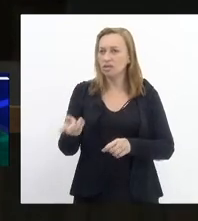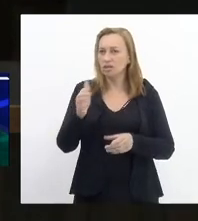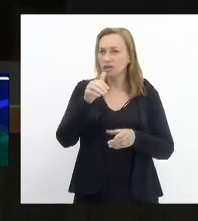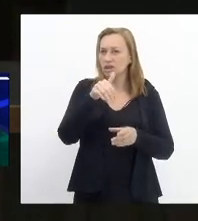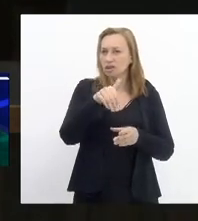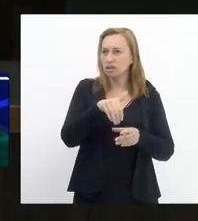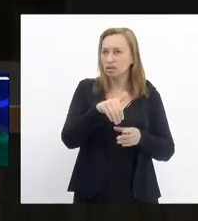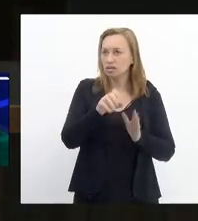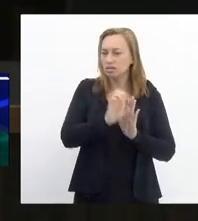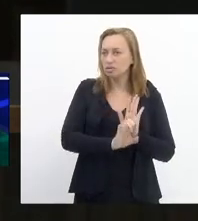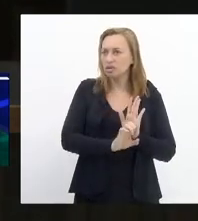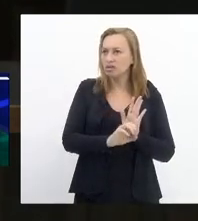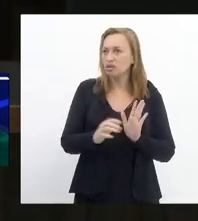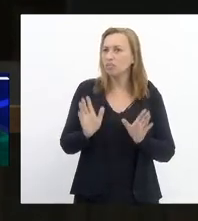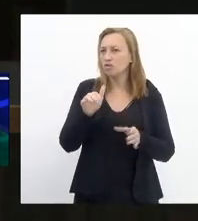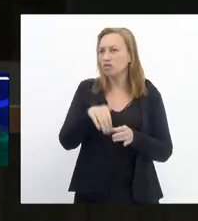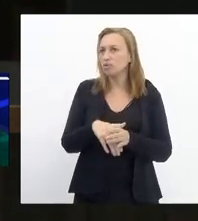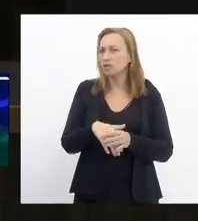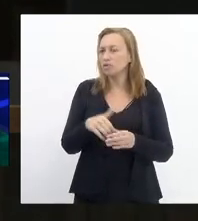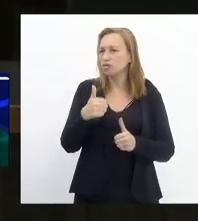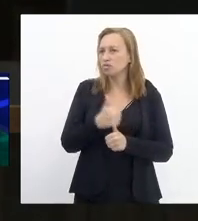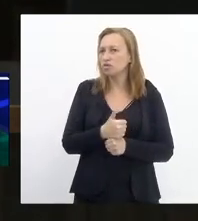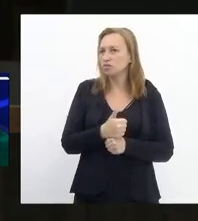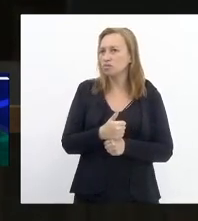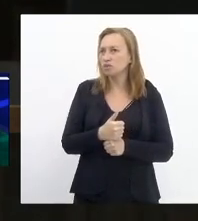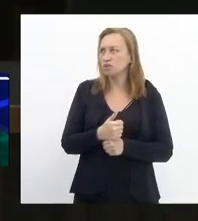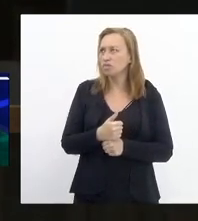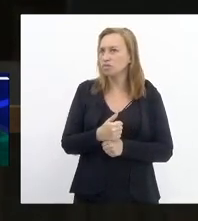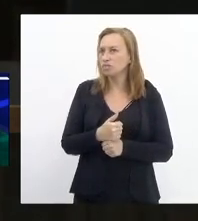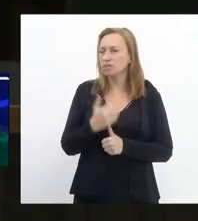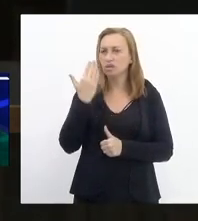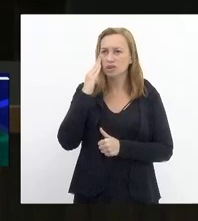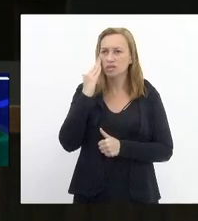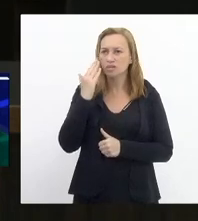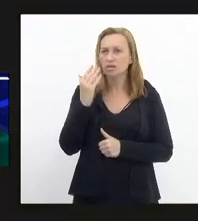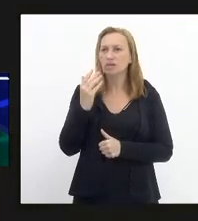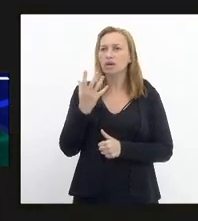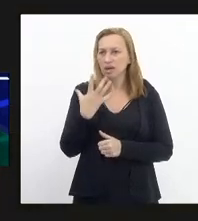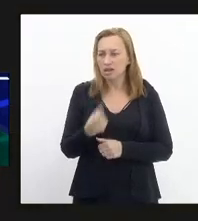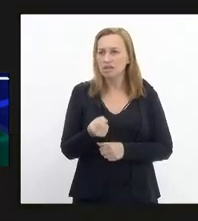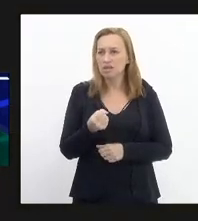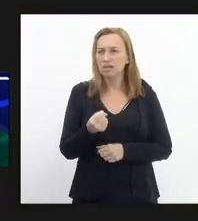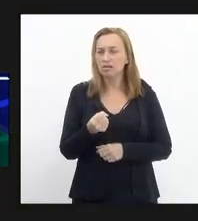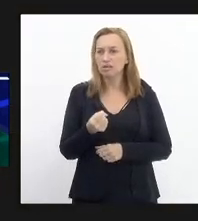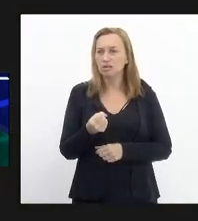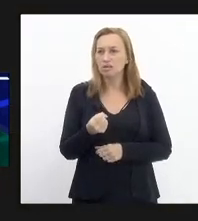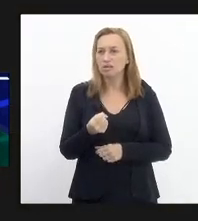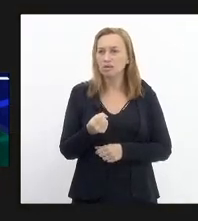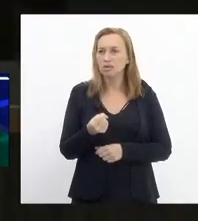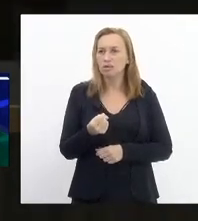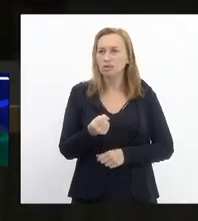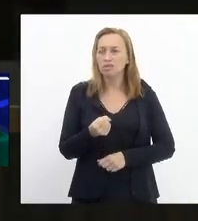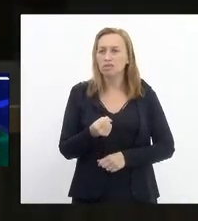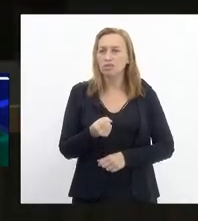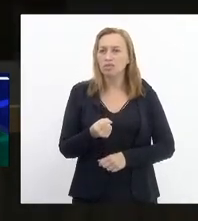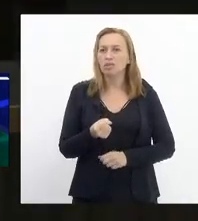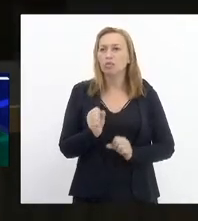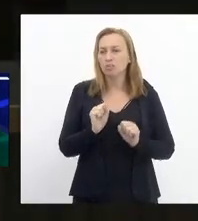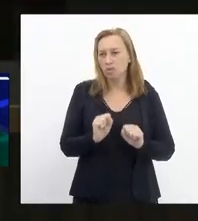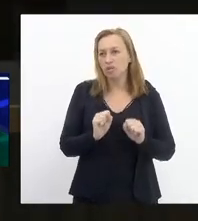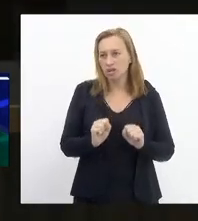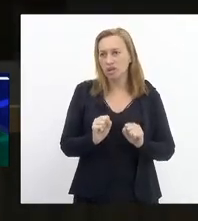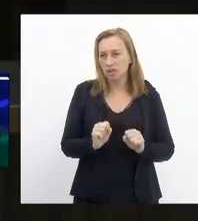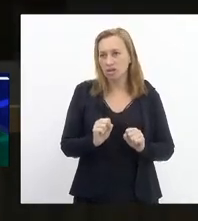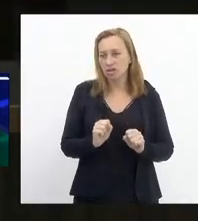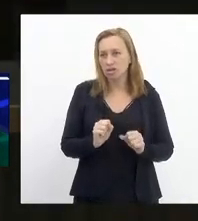ao substitutivo, tá, deputado Gustavo? Estou favorável, senhor presidente. Acompanho o relator. Vossa Excelência poderá favorável